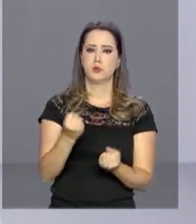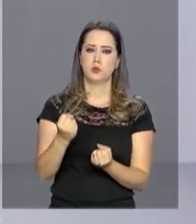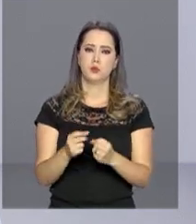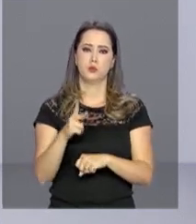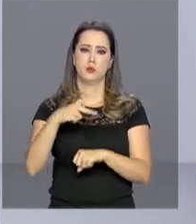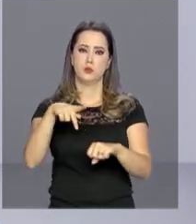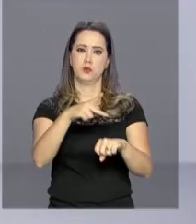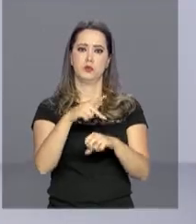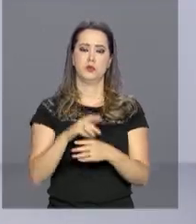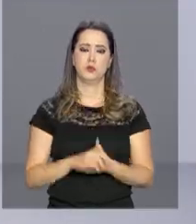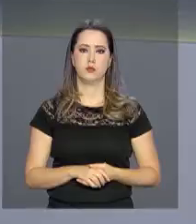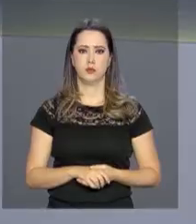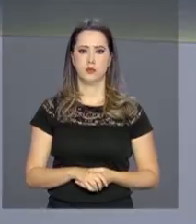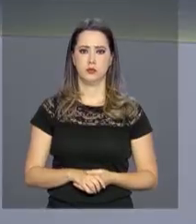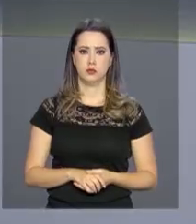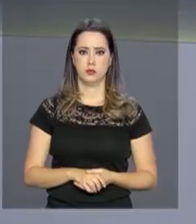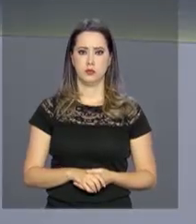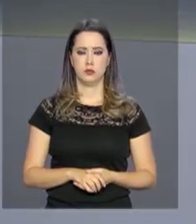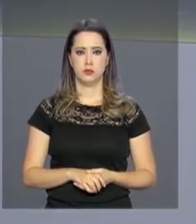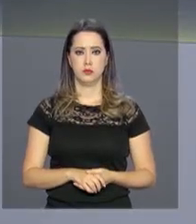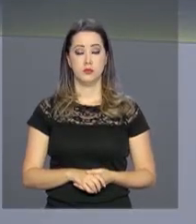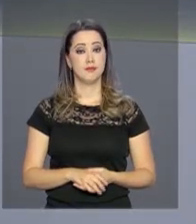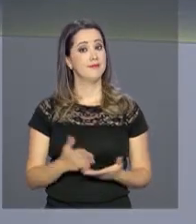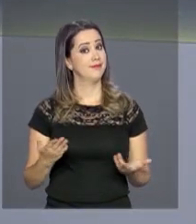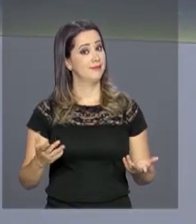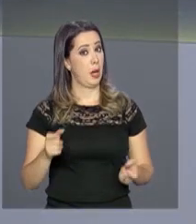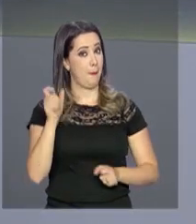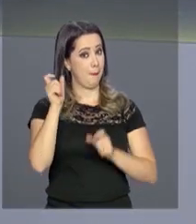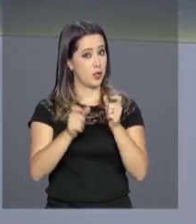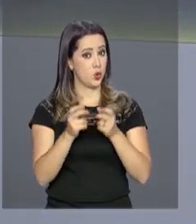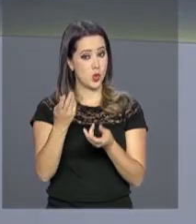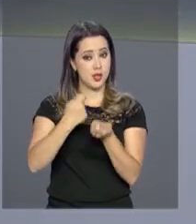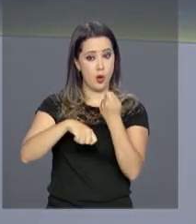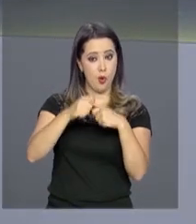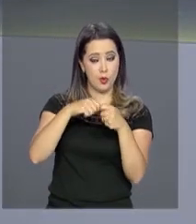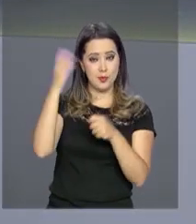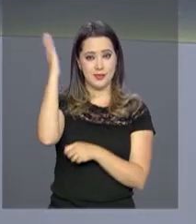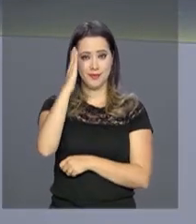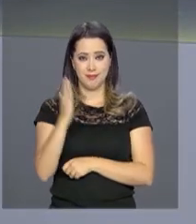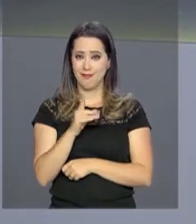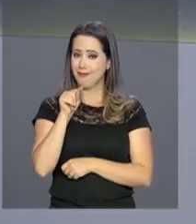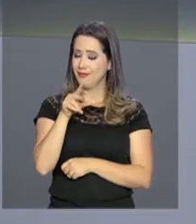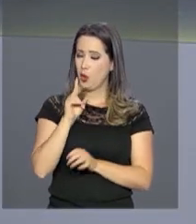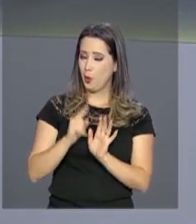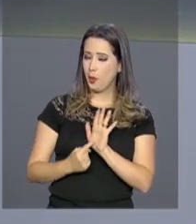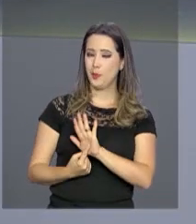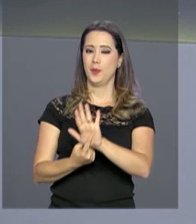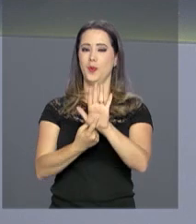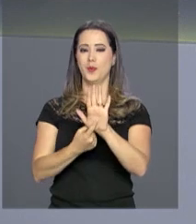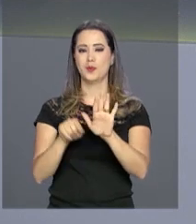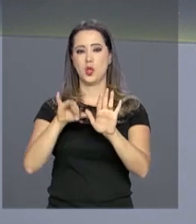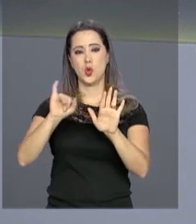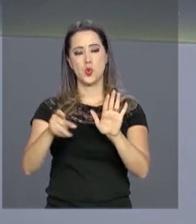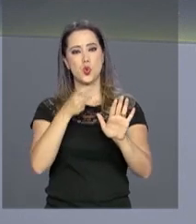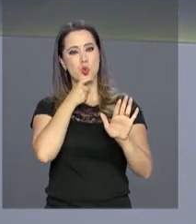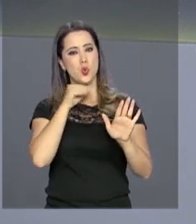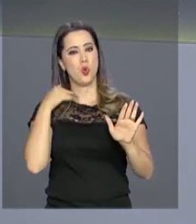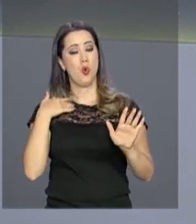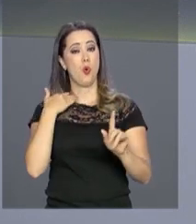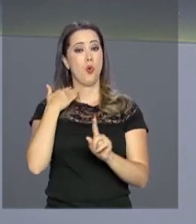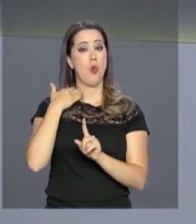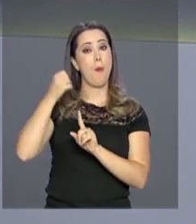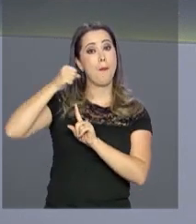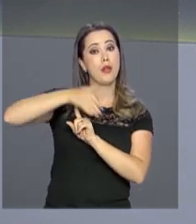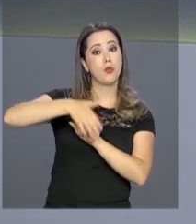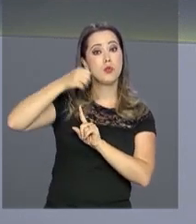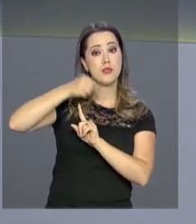de veículos no país. Tem mais gente poupando no Brasil. É o que mostra o relatório de julho do Banco Central.